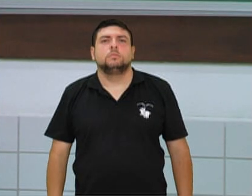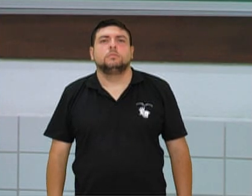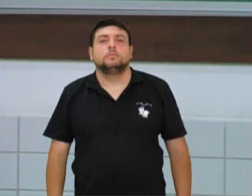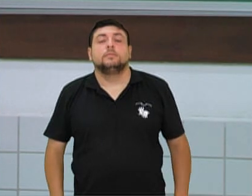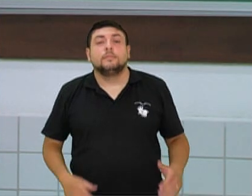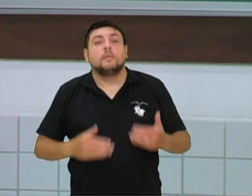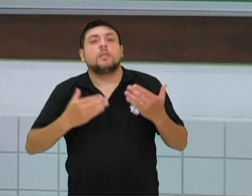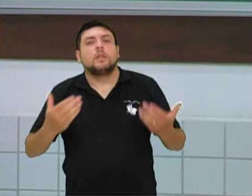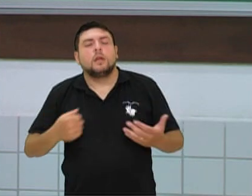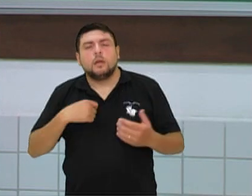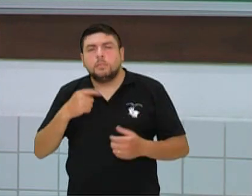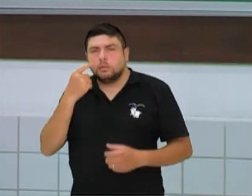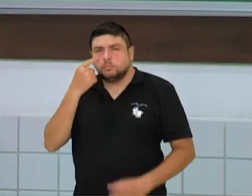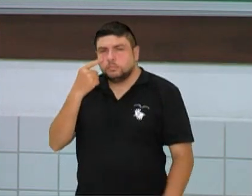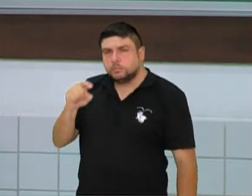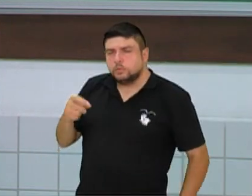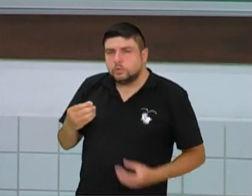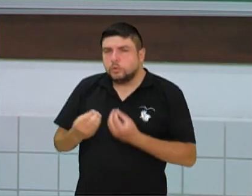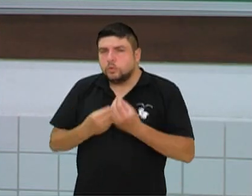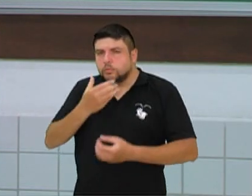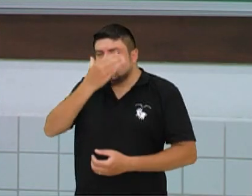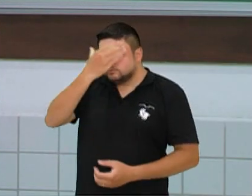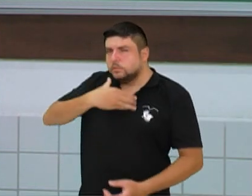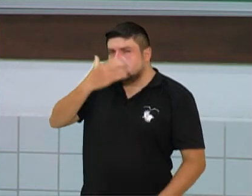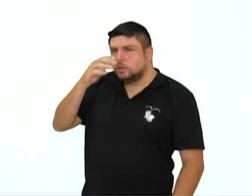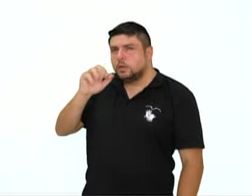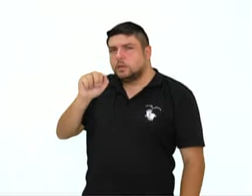E aí, descobriram o caráter do Abelardo? Vamos lá?